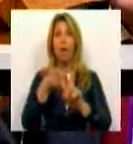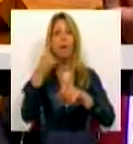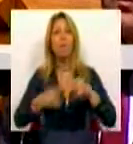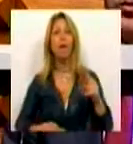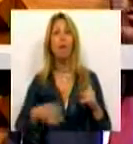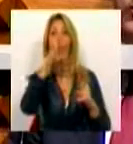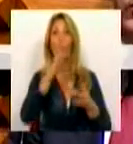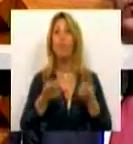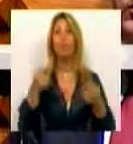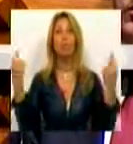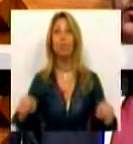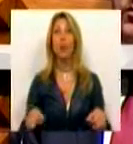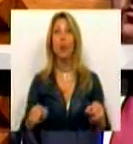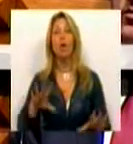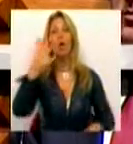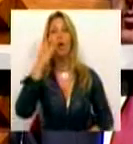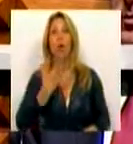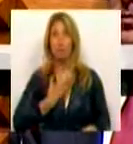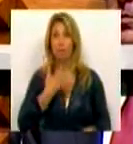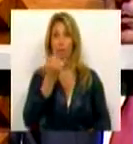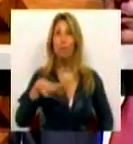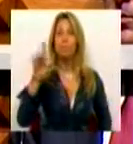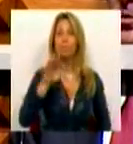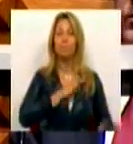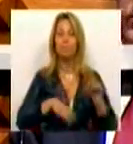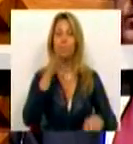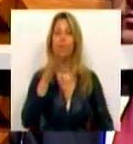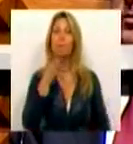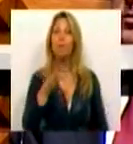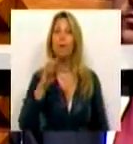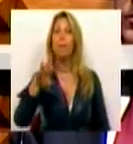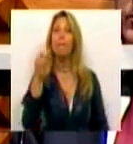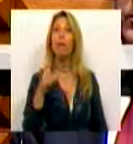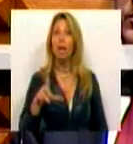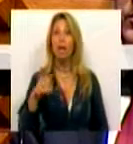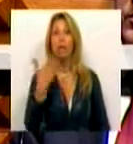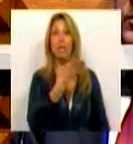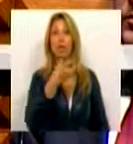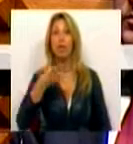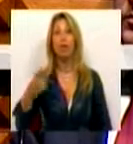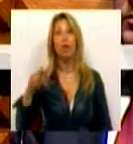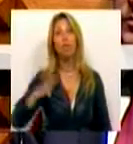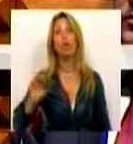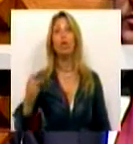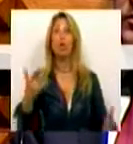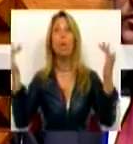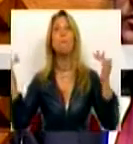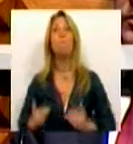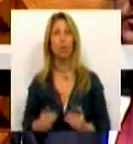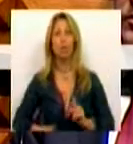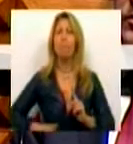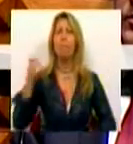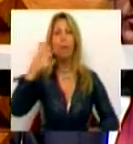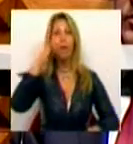O déficit em 2016, Sr. Deputado Miguel Santos, foi de menos 199 milhões de euros. O melhor